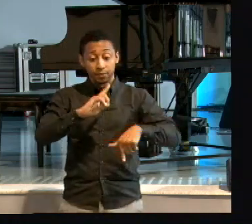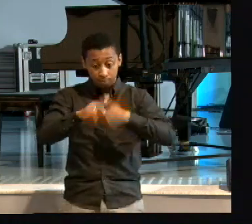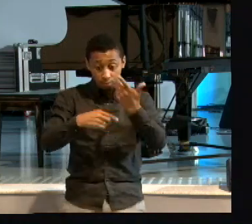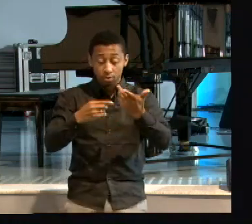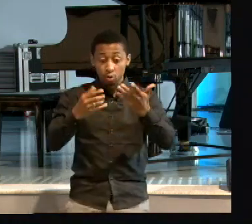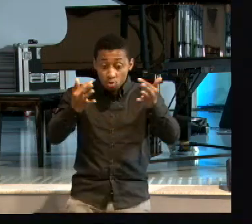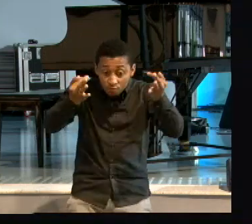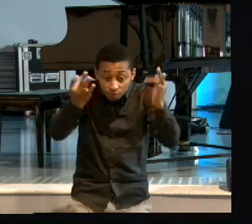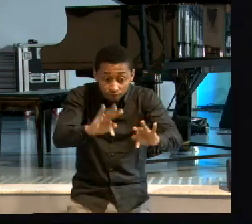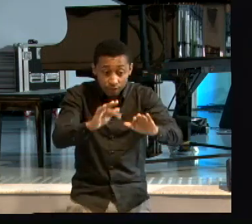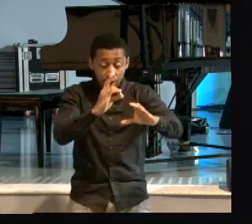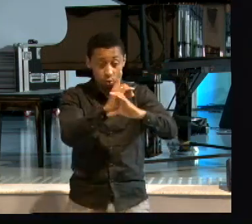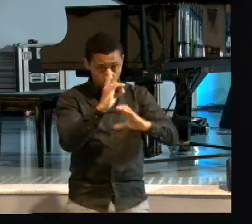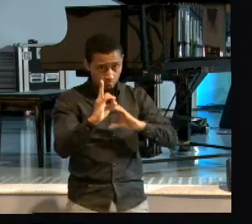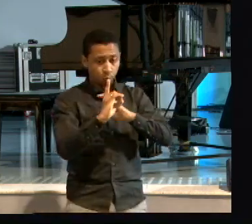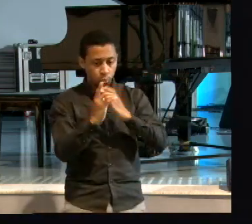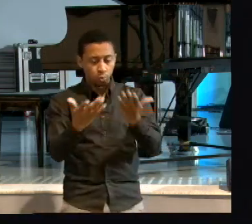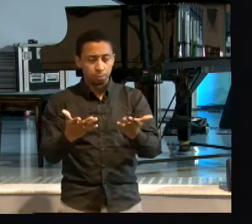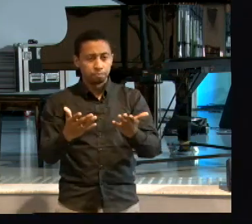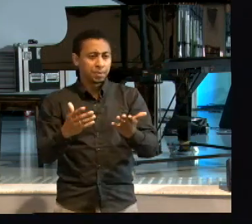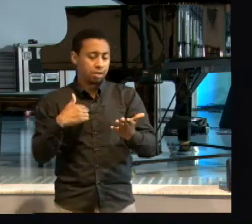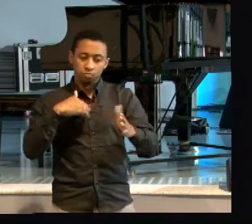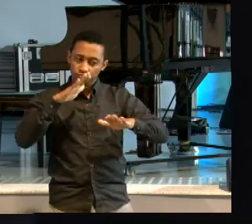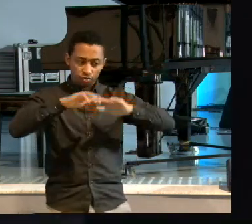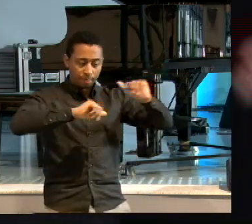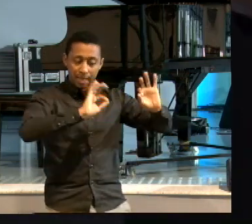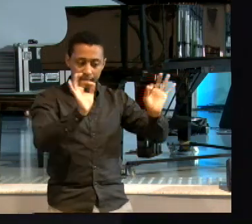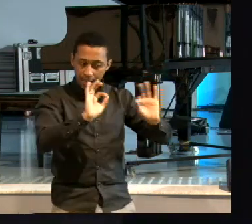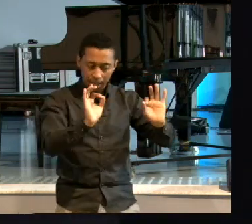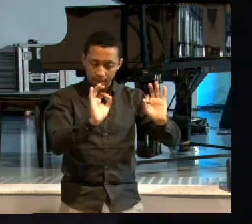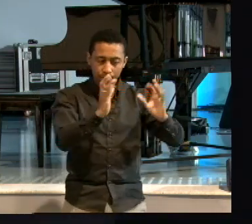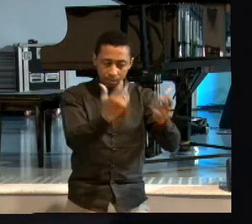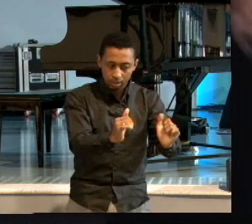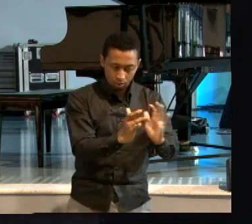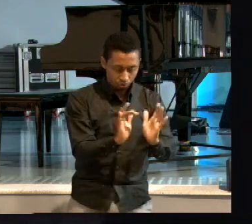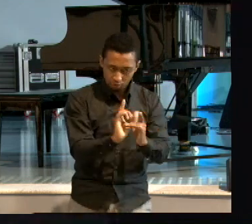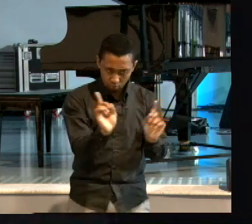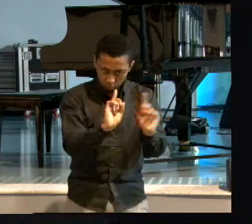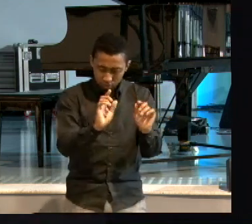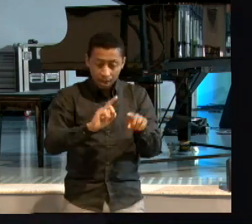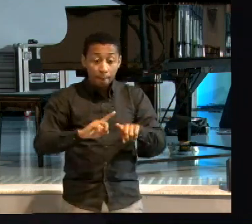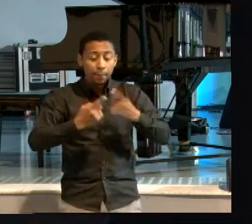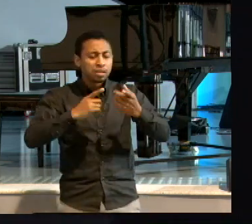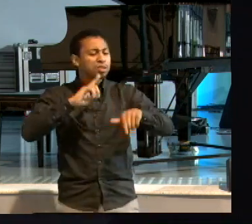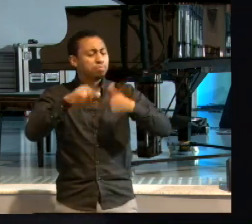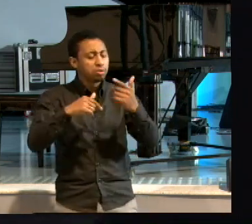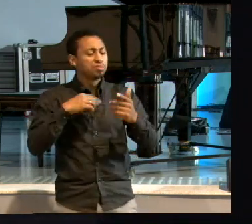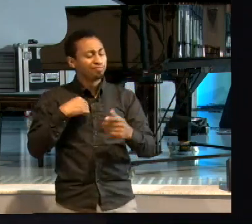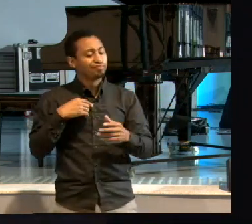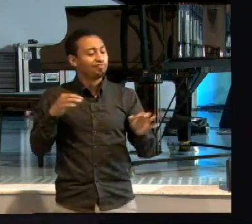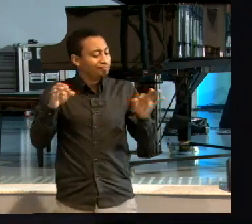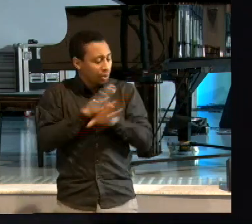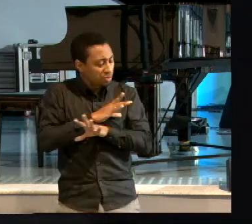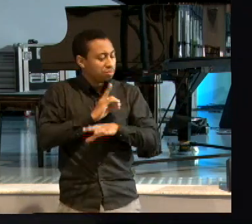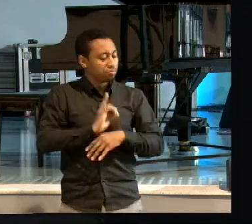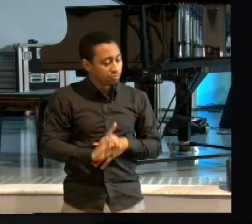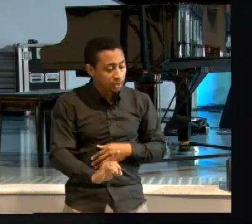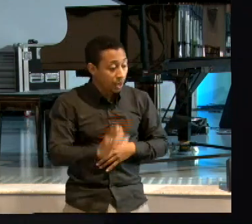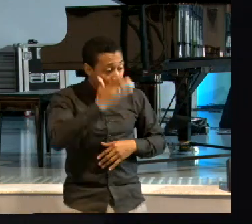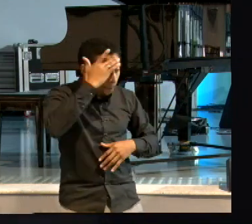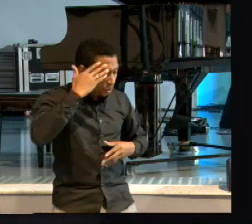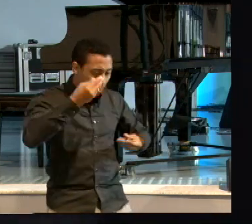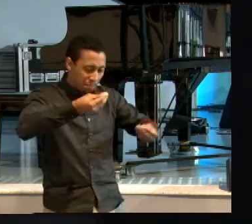reunião, eu não fiz nenhum tipo de apelo, quando desci, algumas pessoas da cidade nos homenagearam, colocaram em nós uns